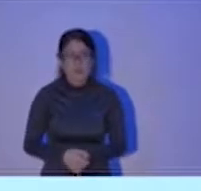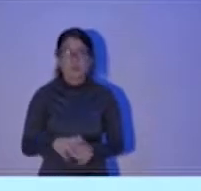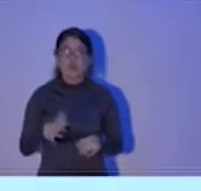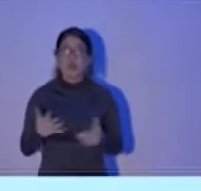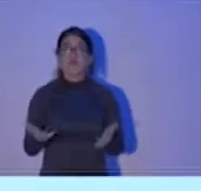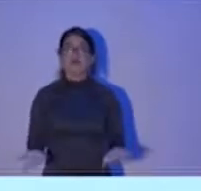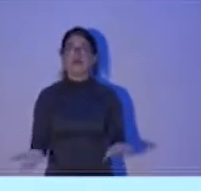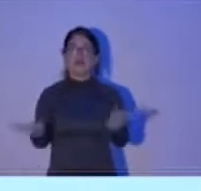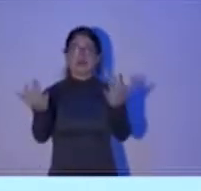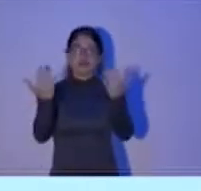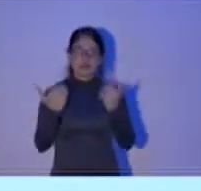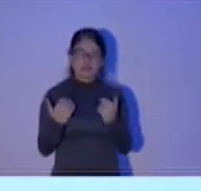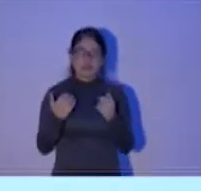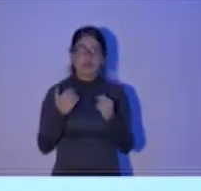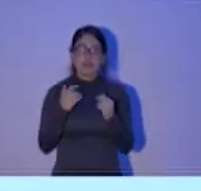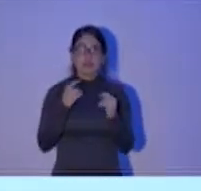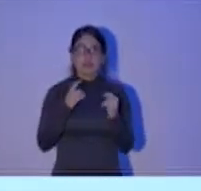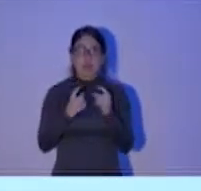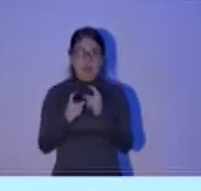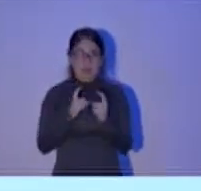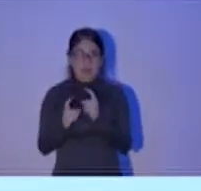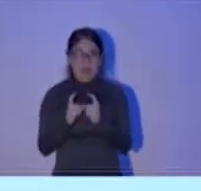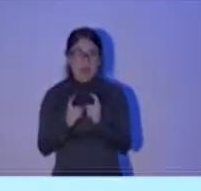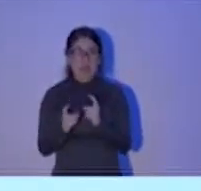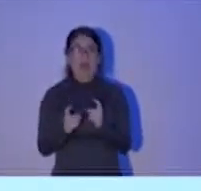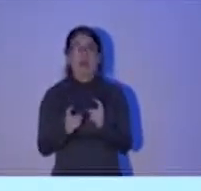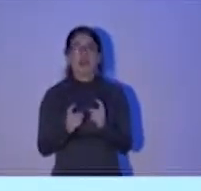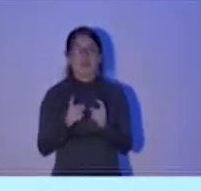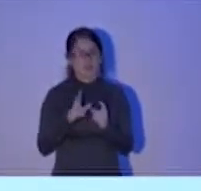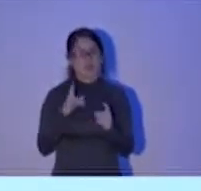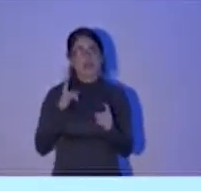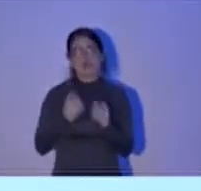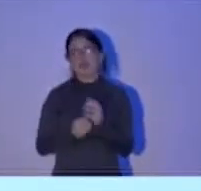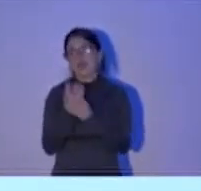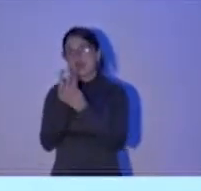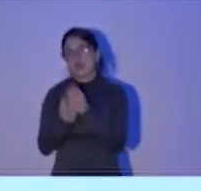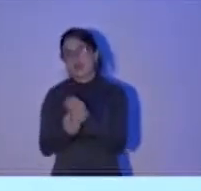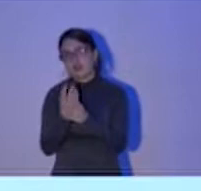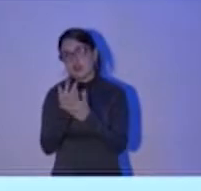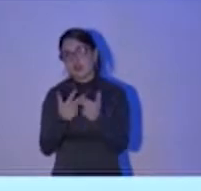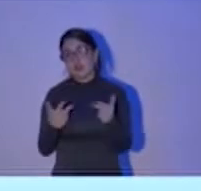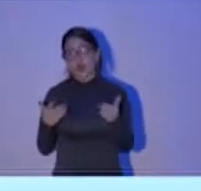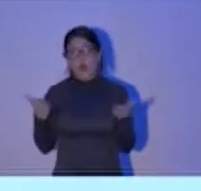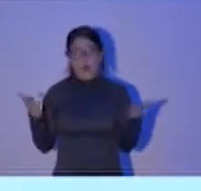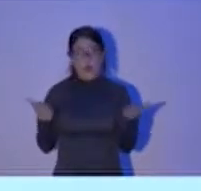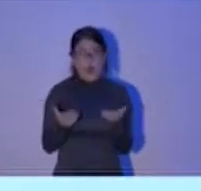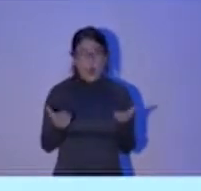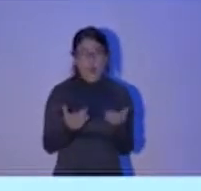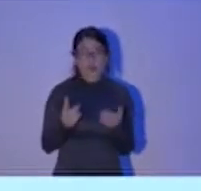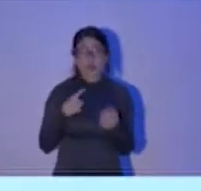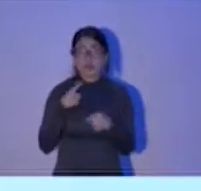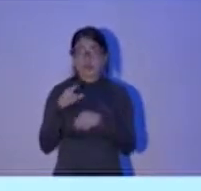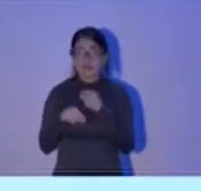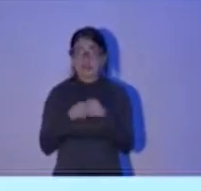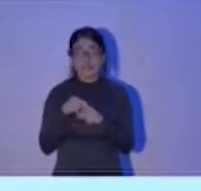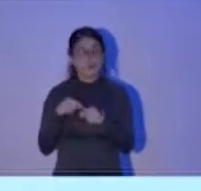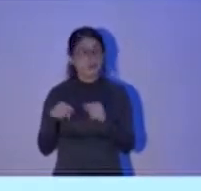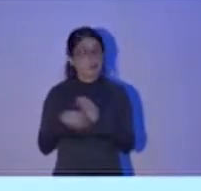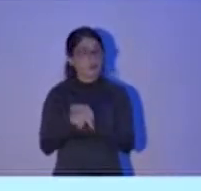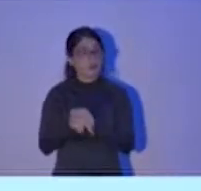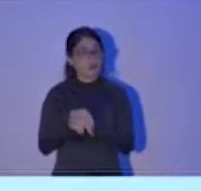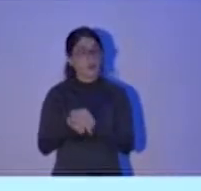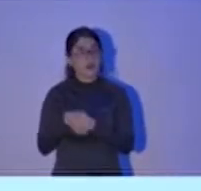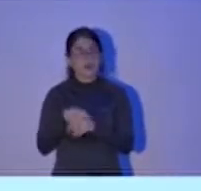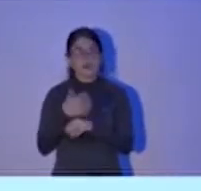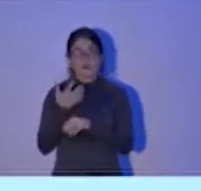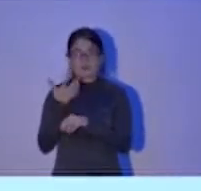Então, hoje, nós temos nessa frente implementação para os novos currículos um trabalho que está sendo na sequência